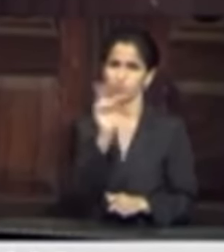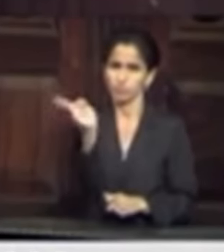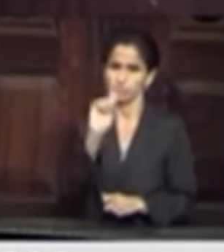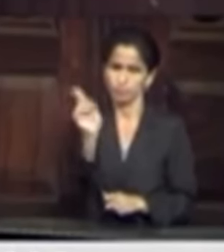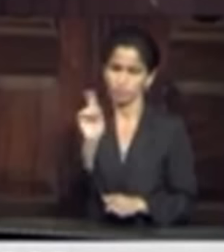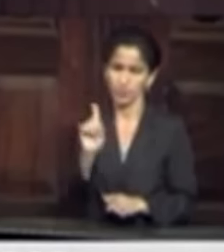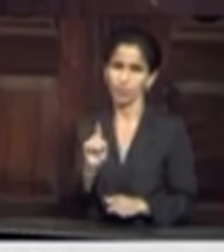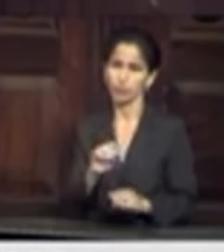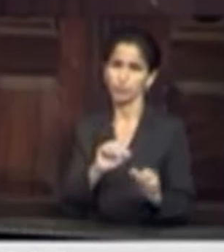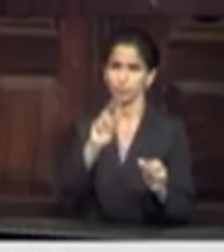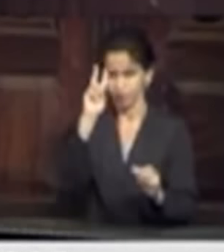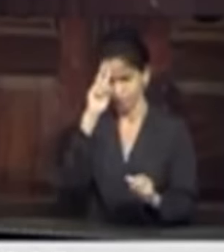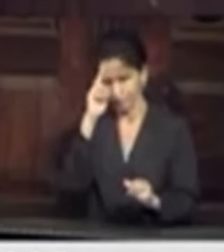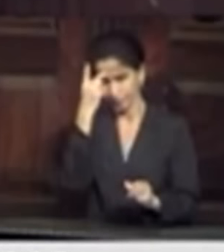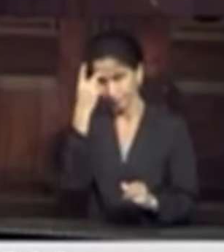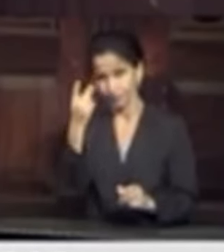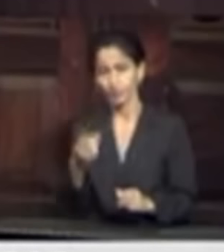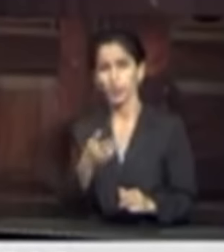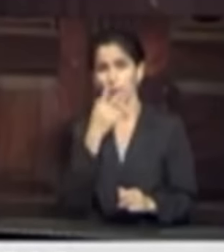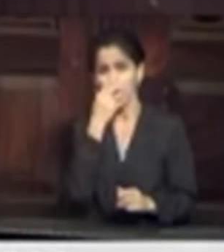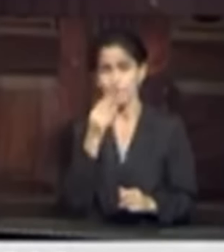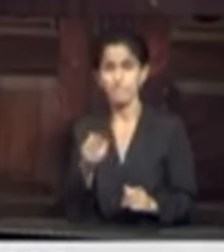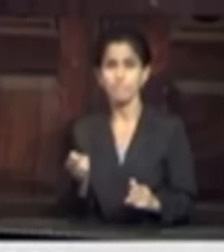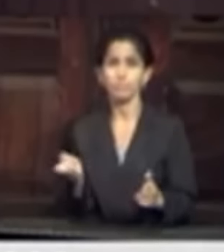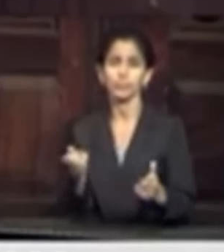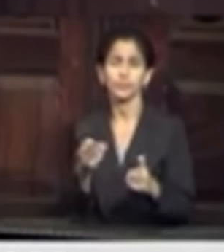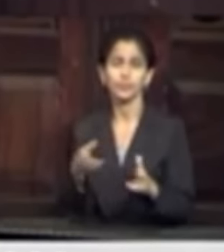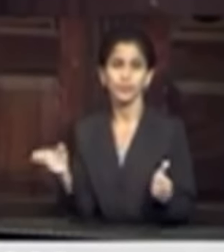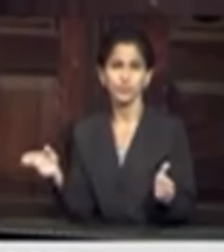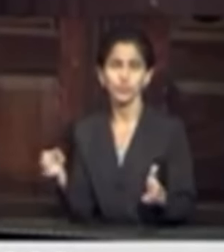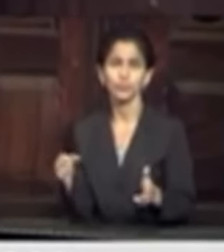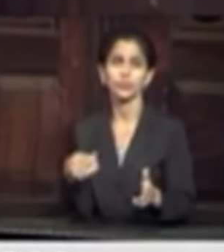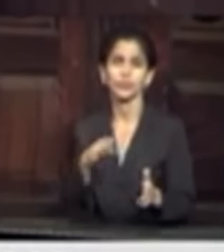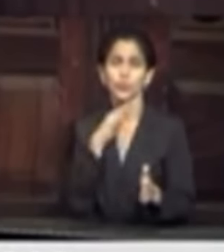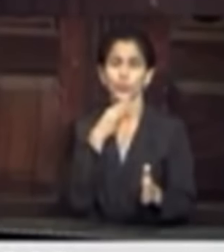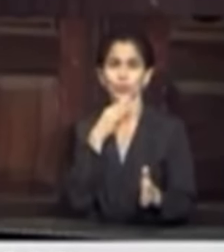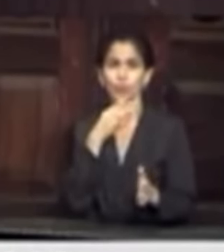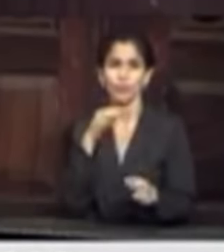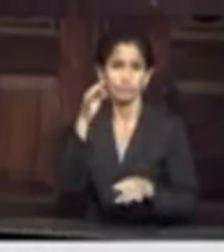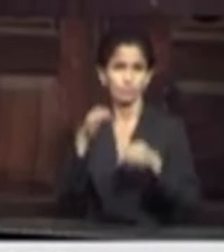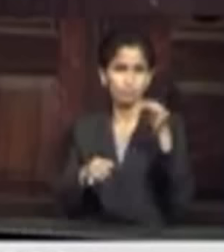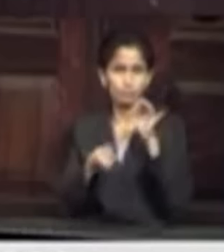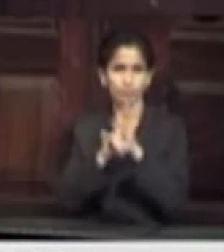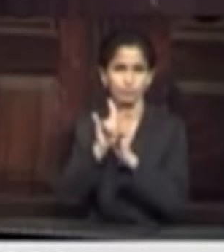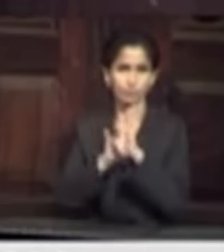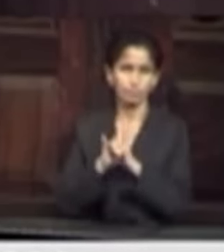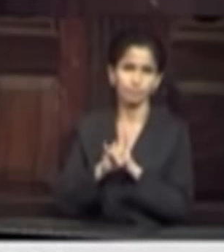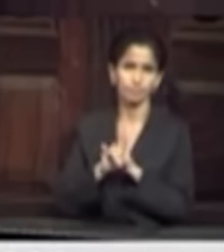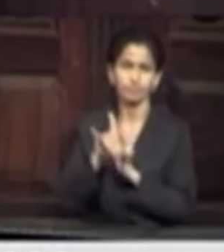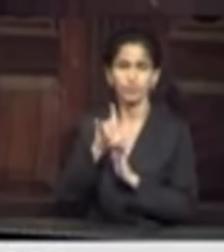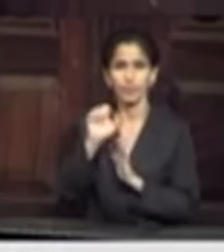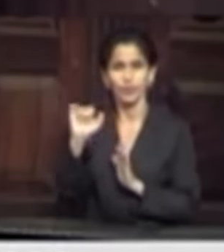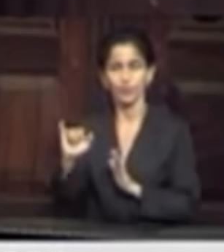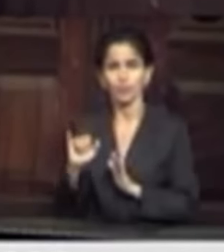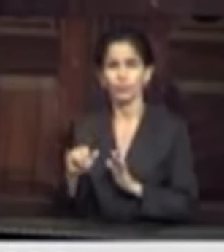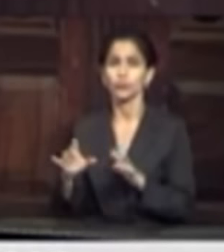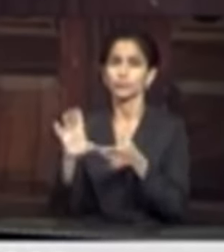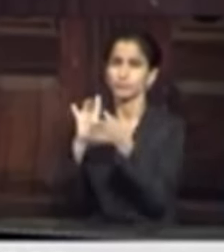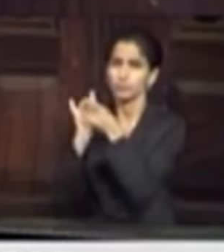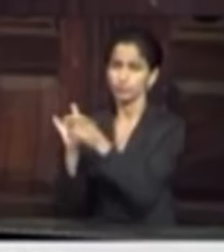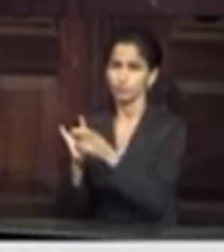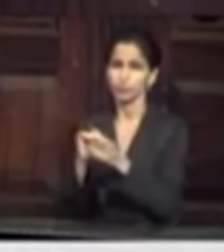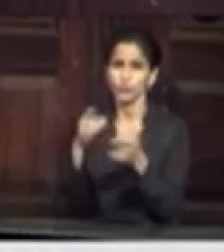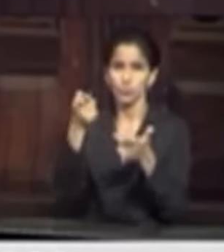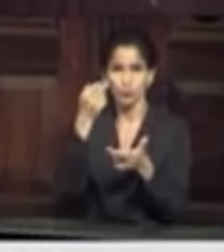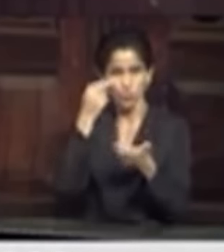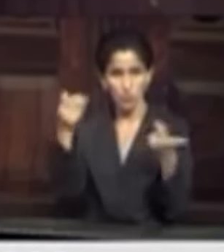moral. Ele demonstra que o conhecimento jurídico dele está atrelado a interesses outros,